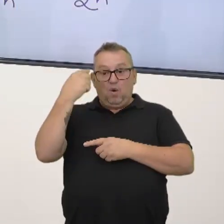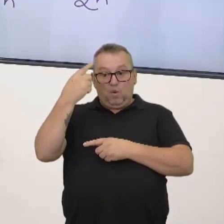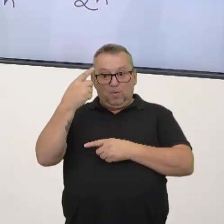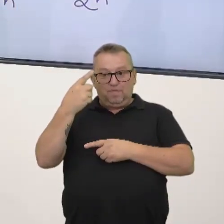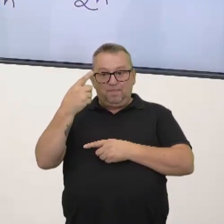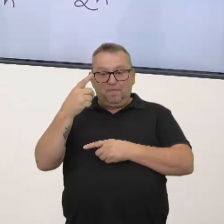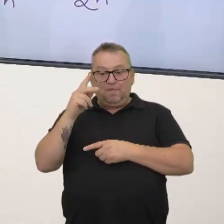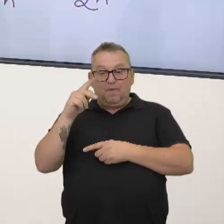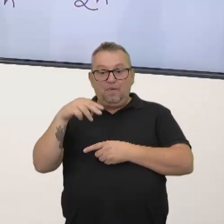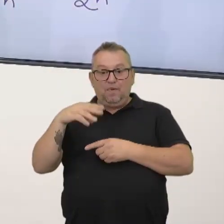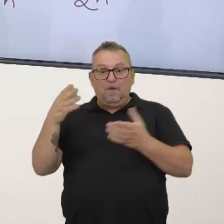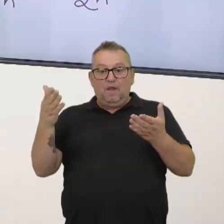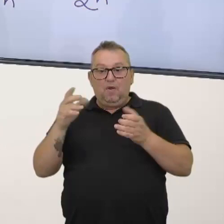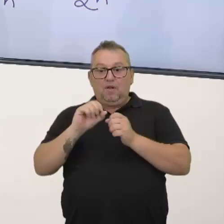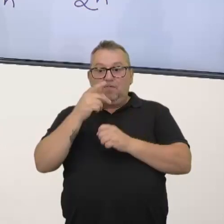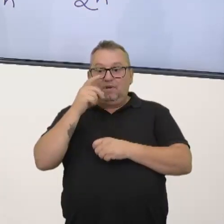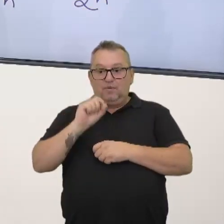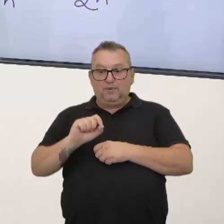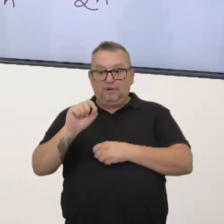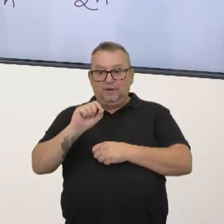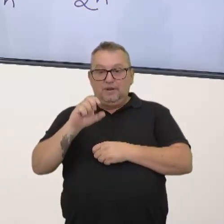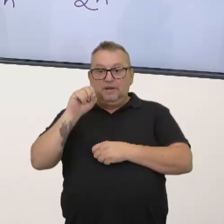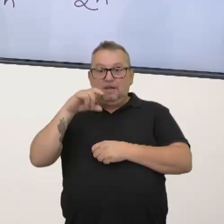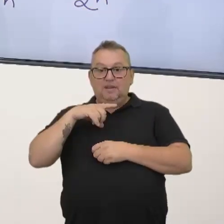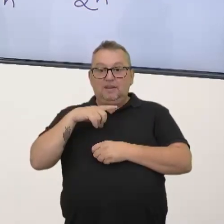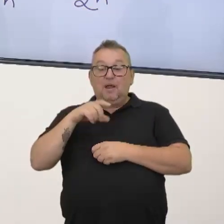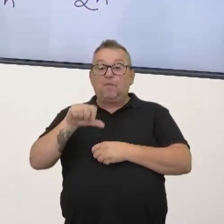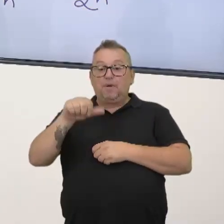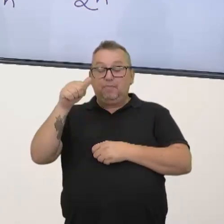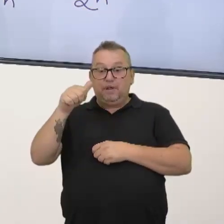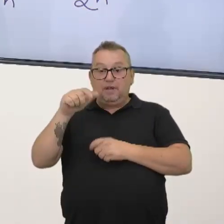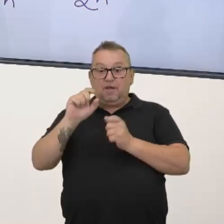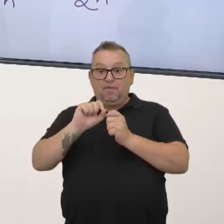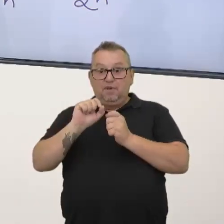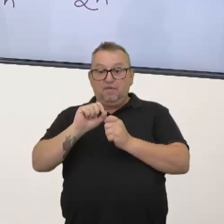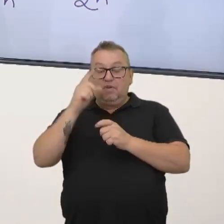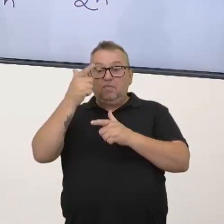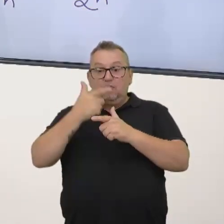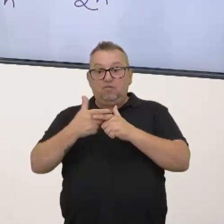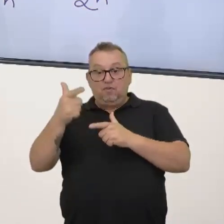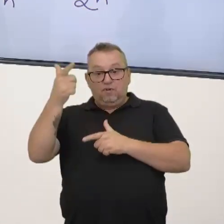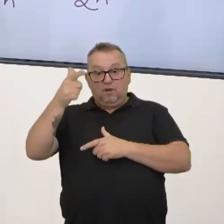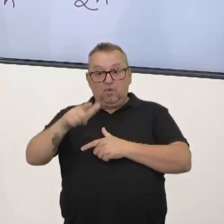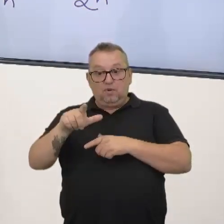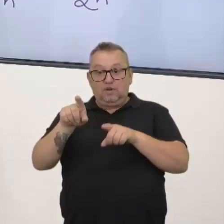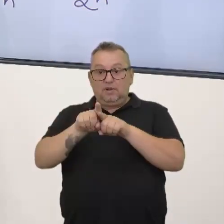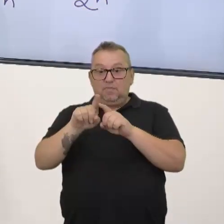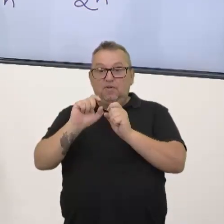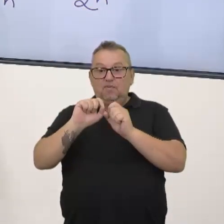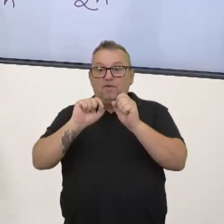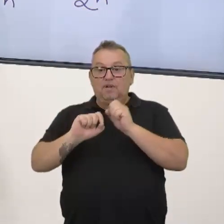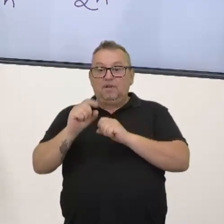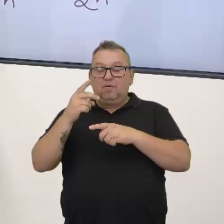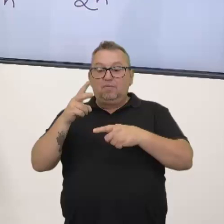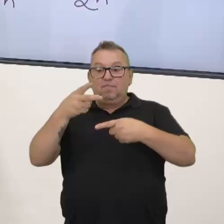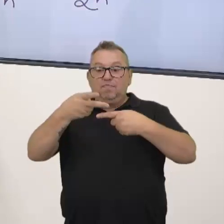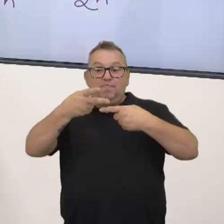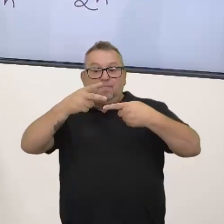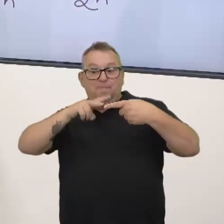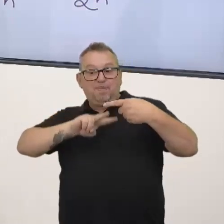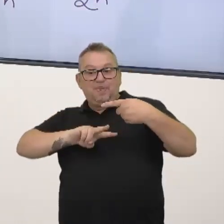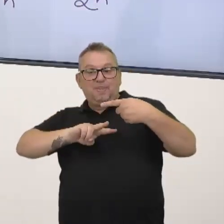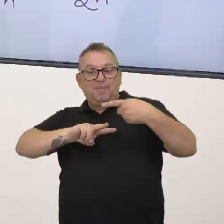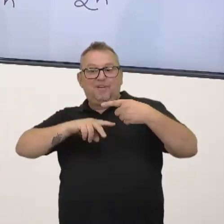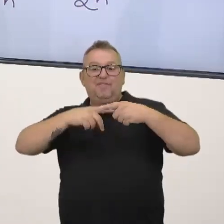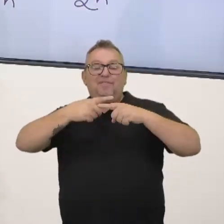quilômetro. Exatamente. Mas ó, o que o Tony está dizendo? Ó, se aqui na primeira você faz uma dividido pela outra, aqui a gente faz ó, uma vezes a